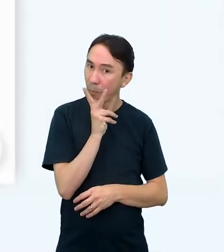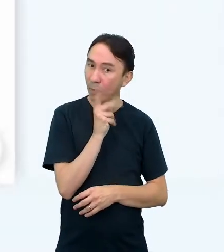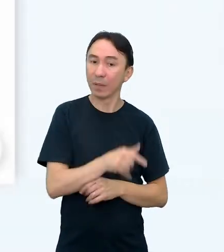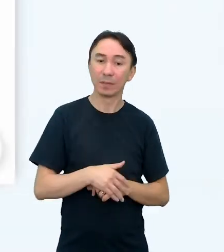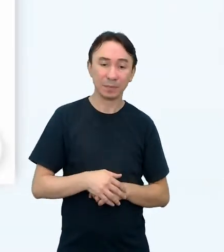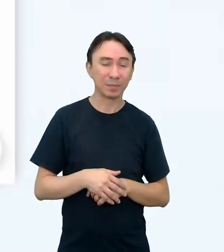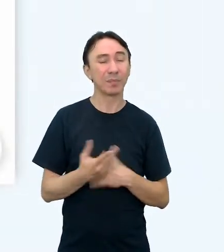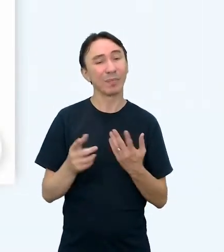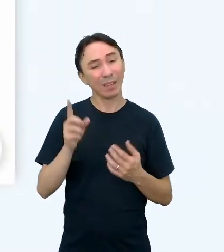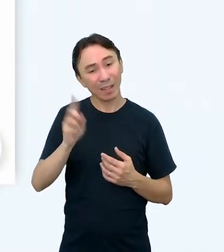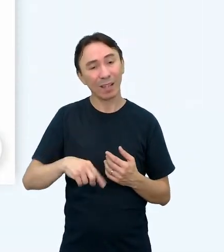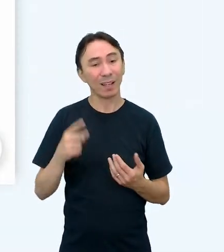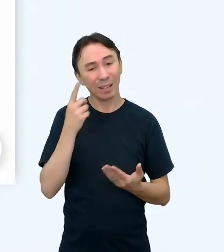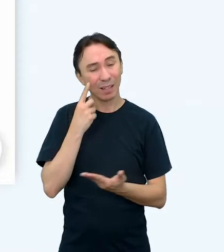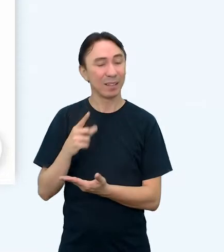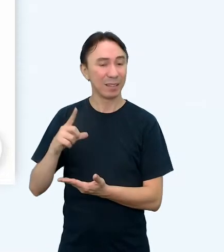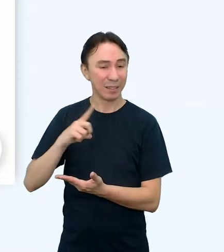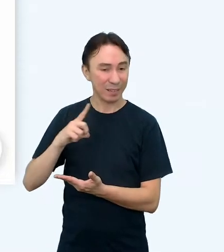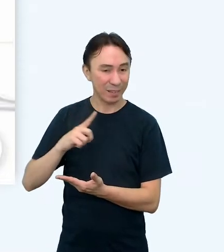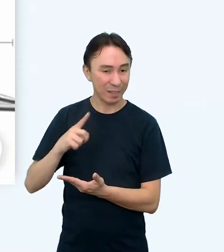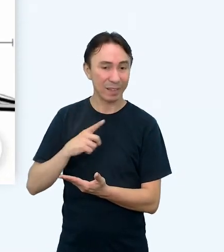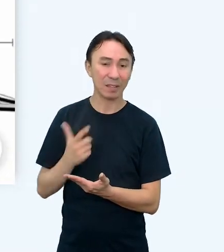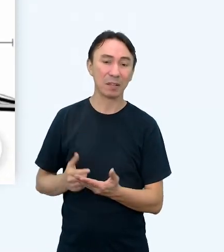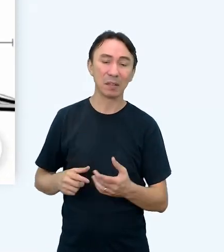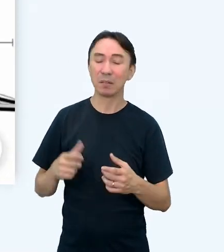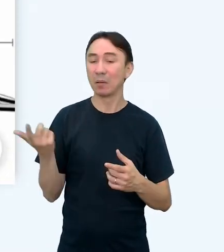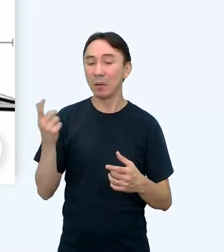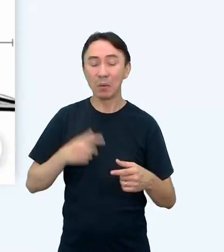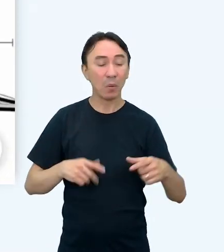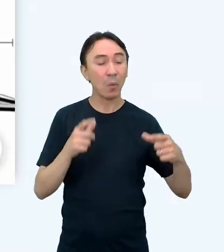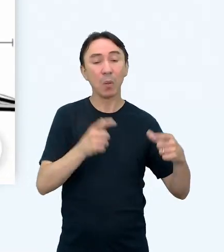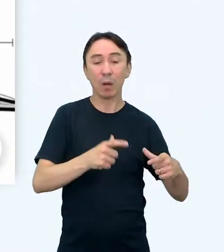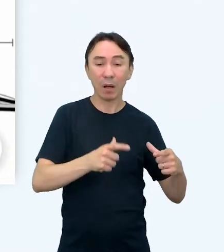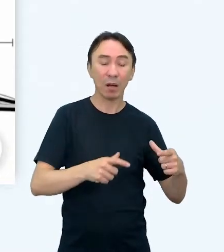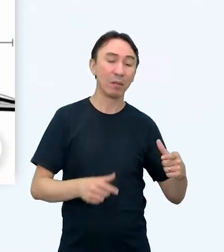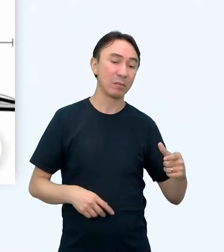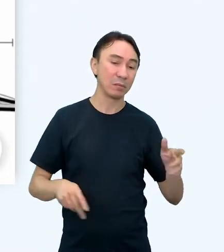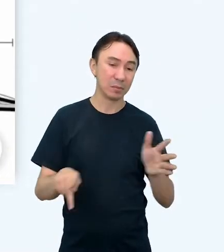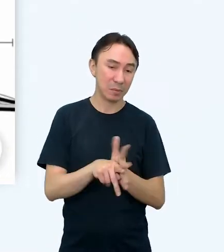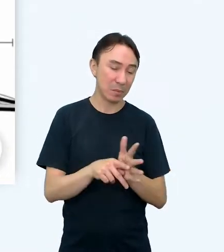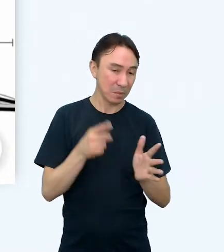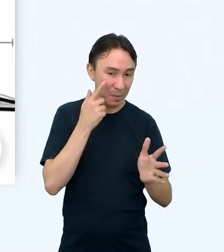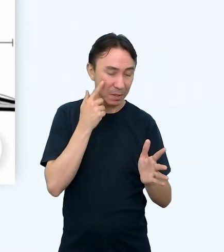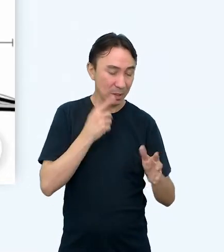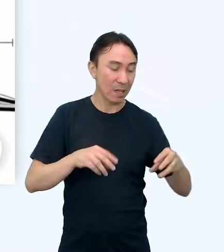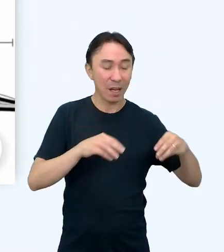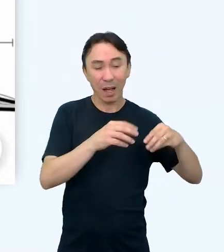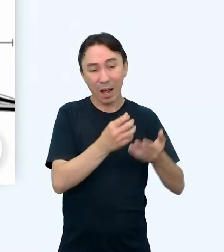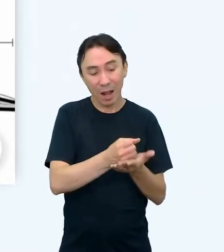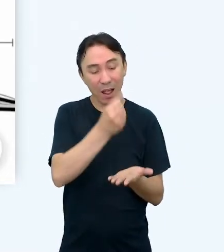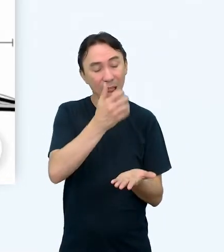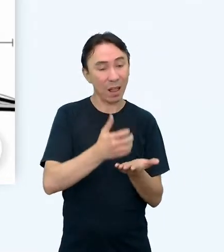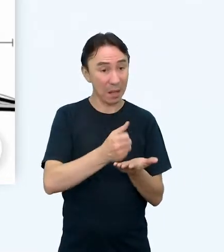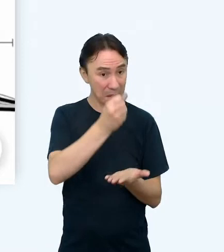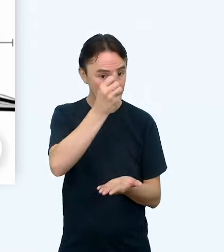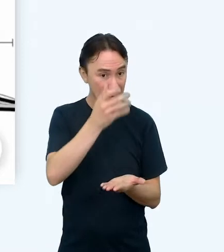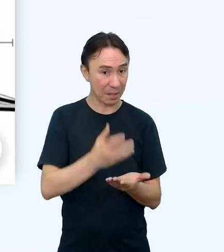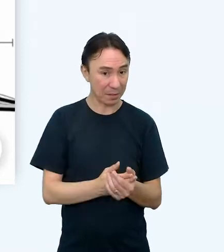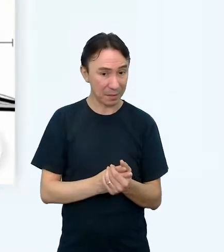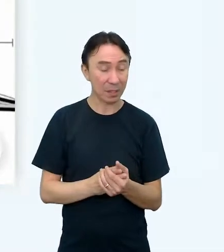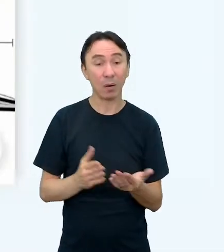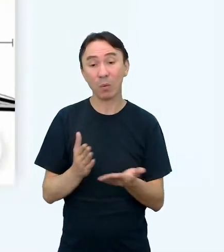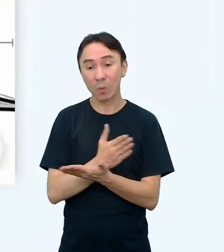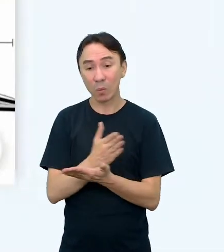que geralmente concentram-se nas frações mais grossas do solo, como cascalho e areia. Aqueles que sofrem alterações